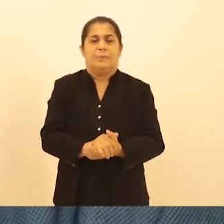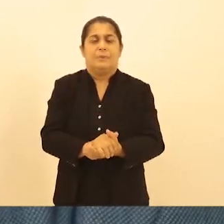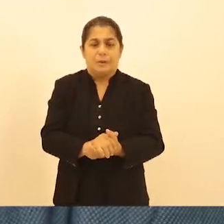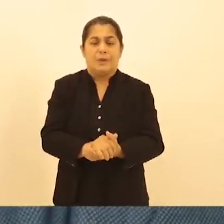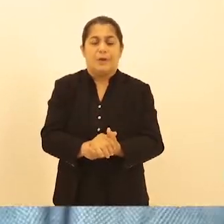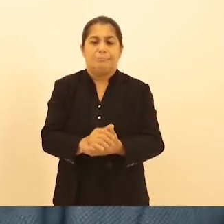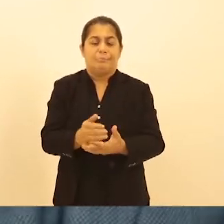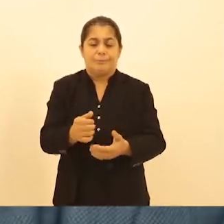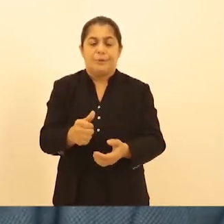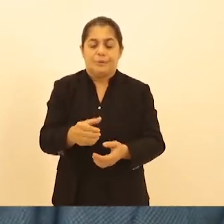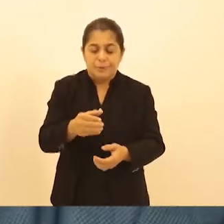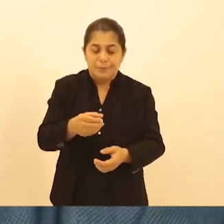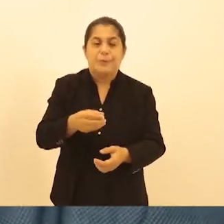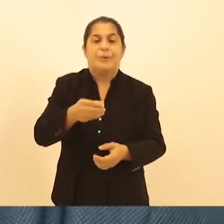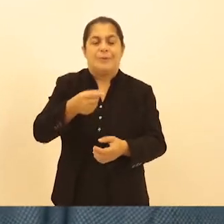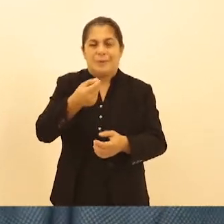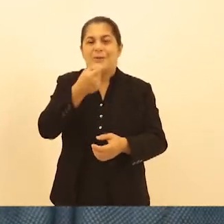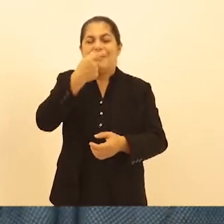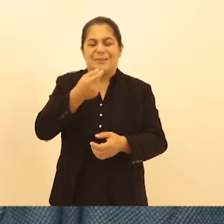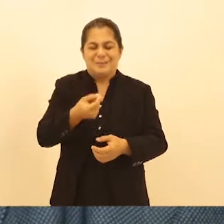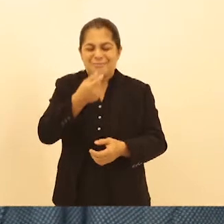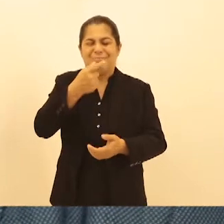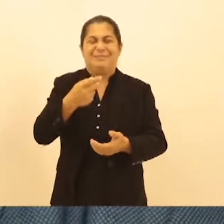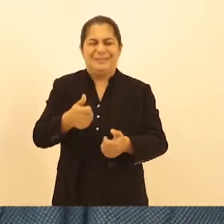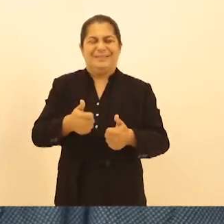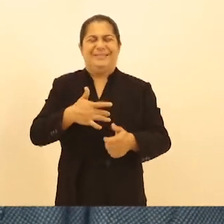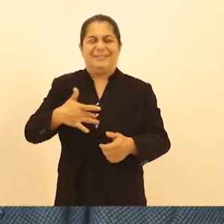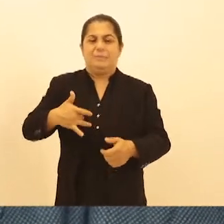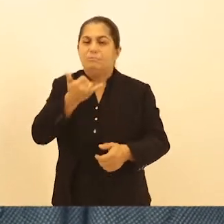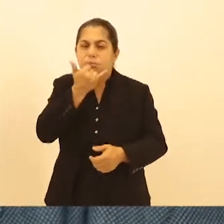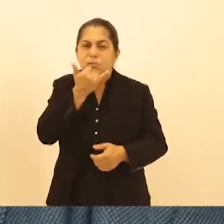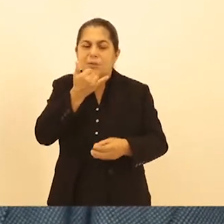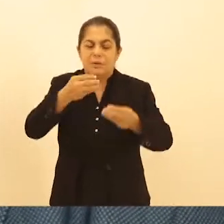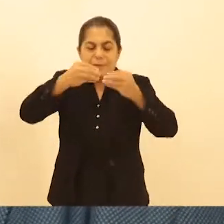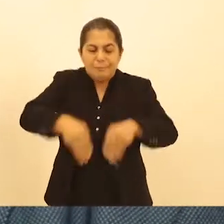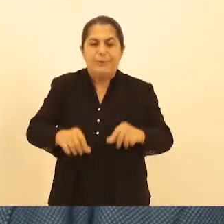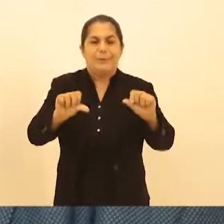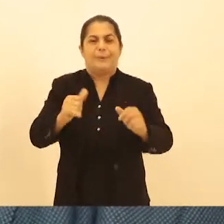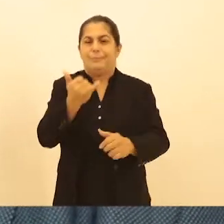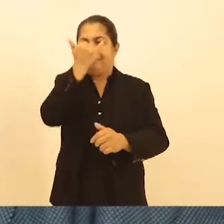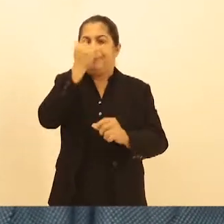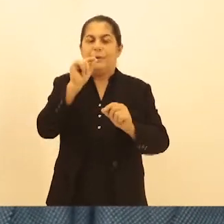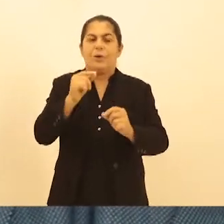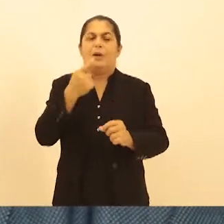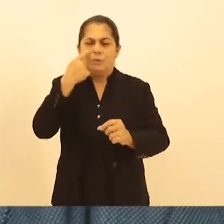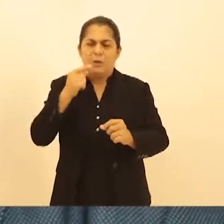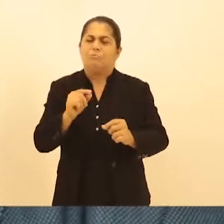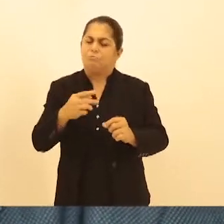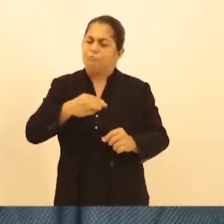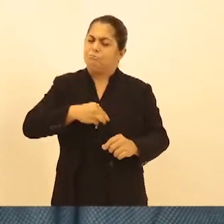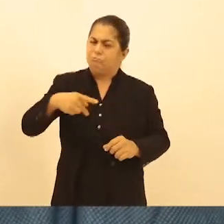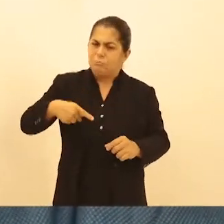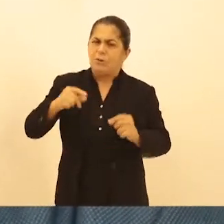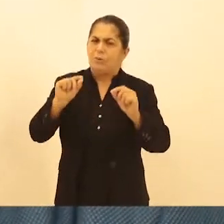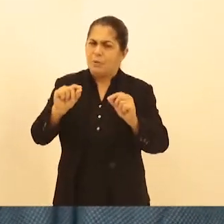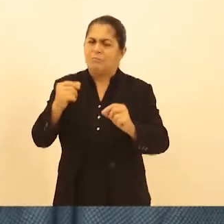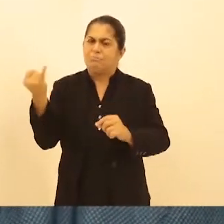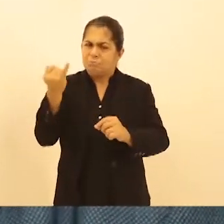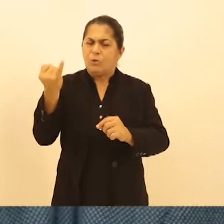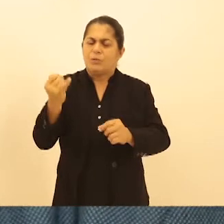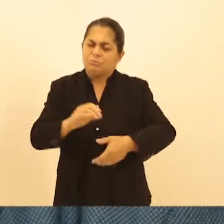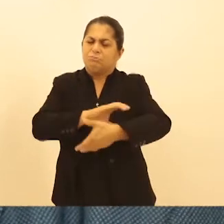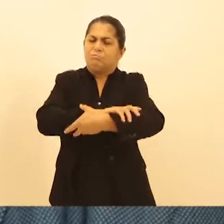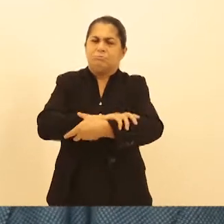tratamento é nós louvamos o youtube e nos acostumamos a sensação se é de grande importância